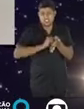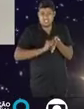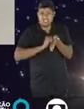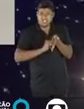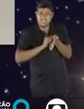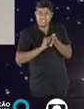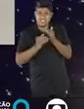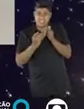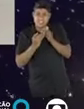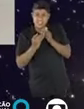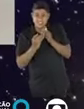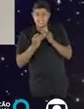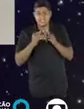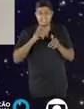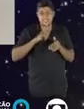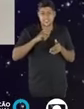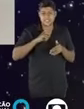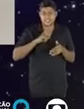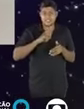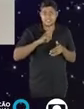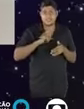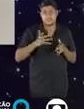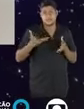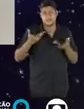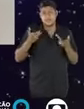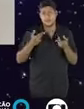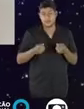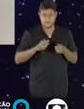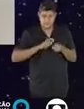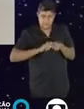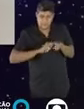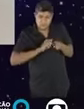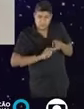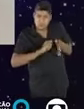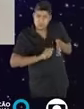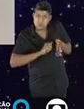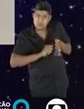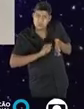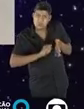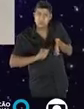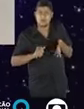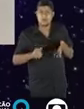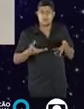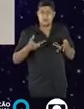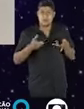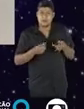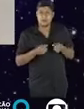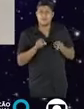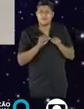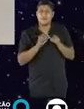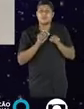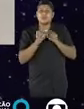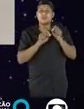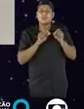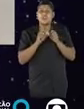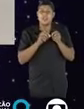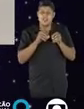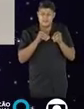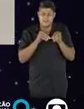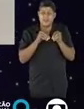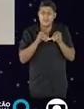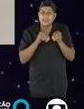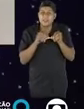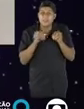mesmo. Se a gente ralar, vai ver que é até uma terapia, porque rala e fica perfeito ali. Depois torra, faz uma farinha. É um pouquinho